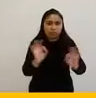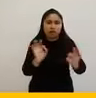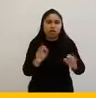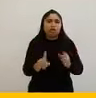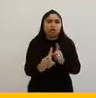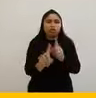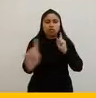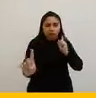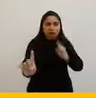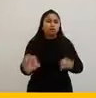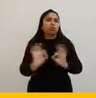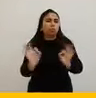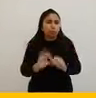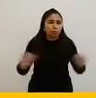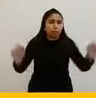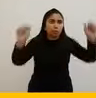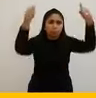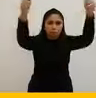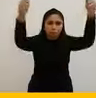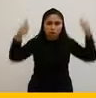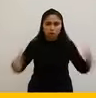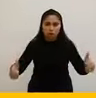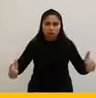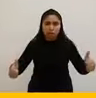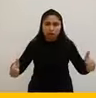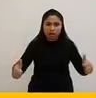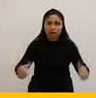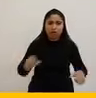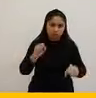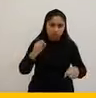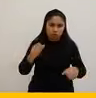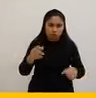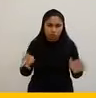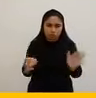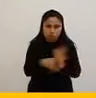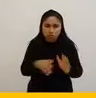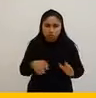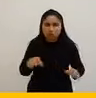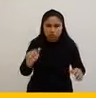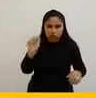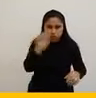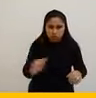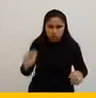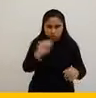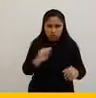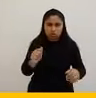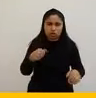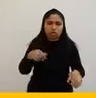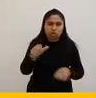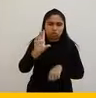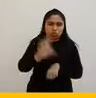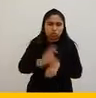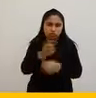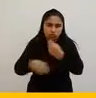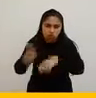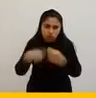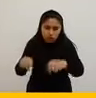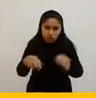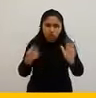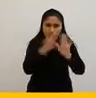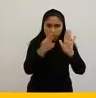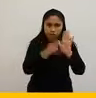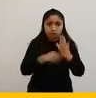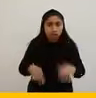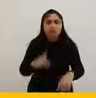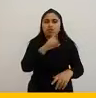aquele cartaz fornecido pela Associação Comercial de São Roque, que menciona o regramento sobre o